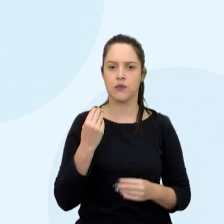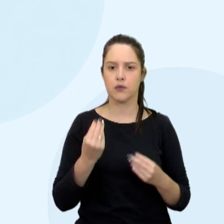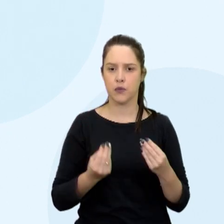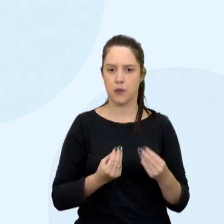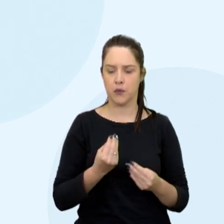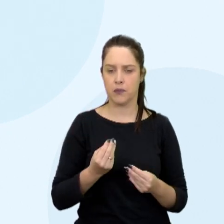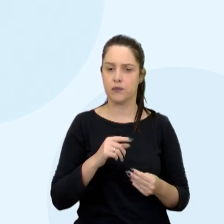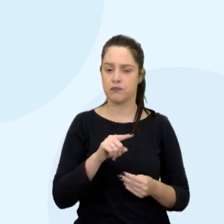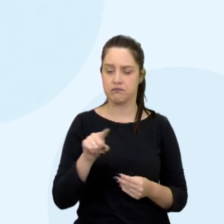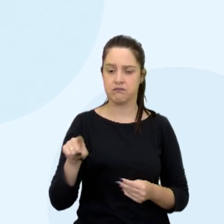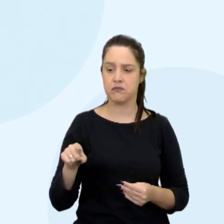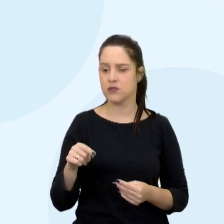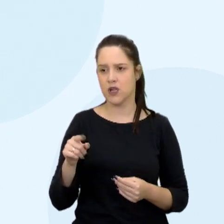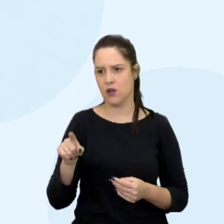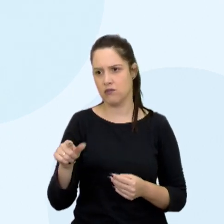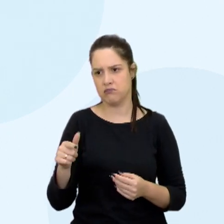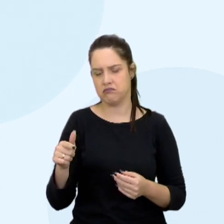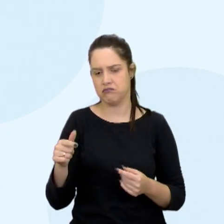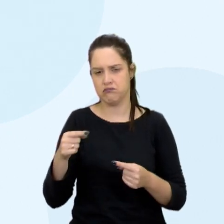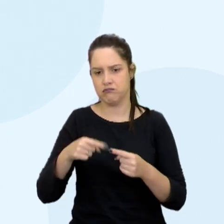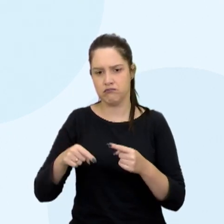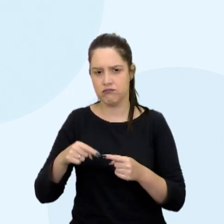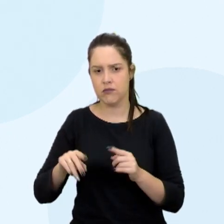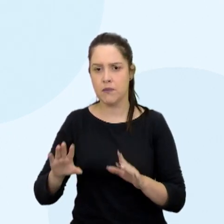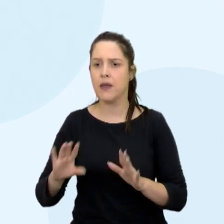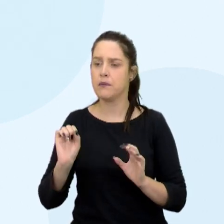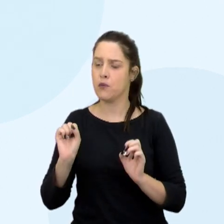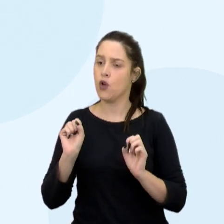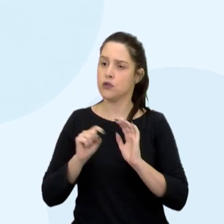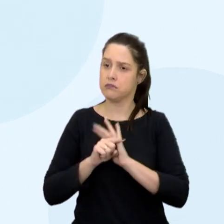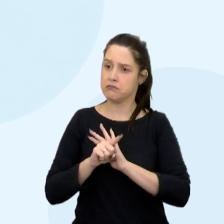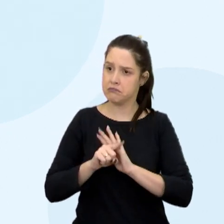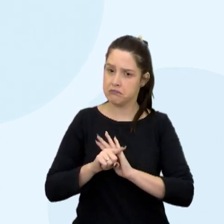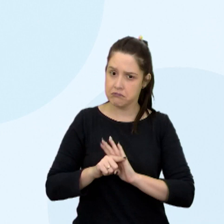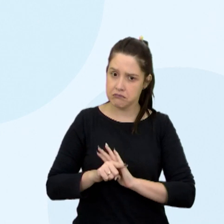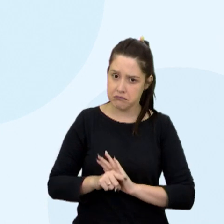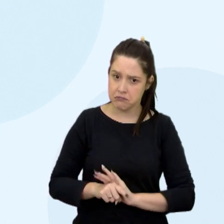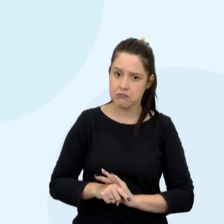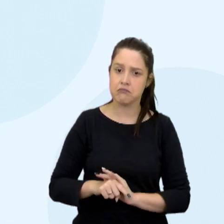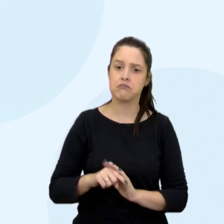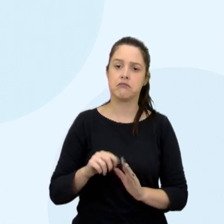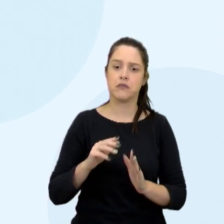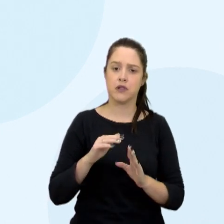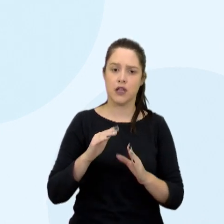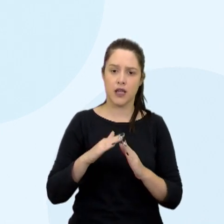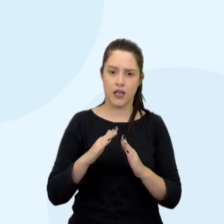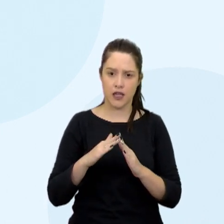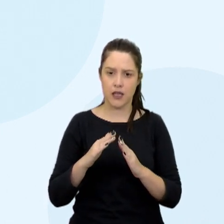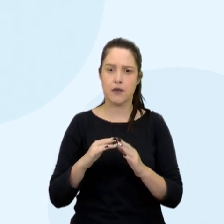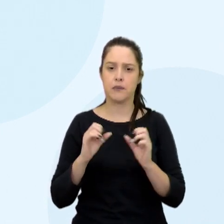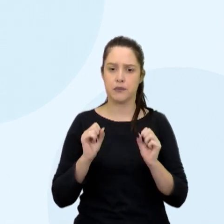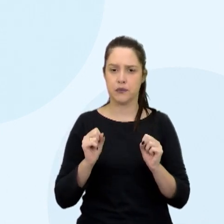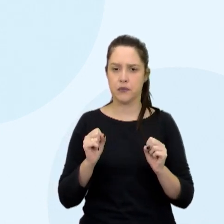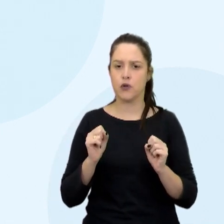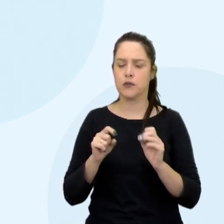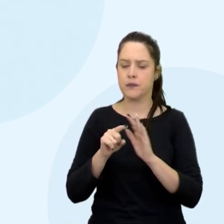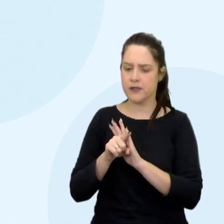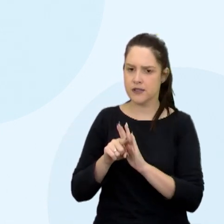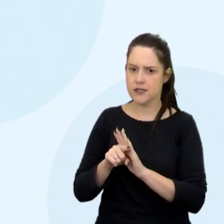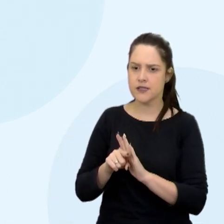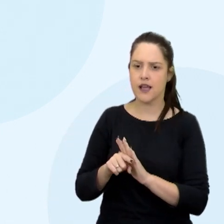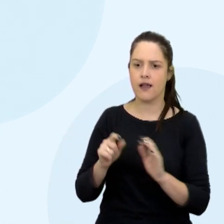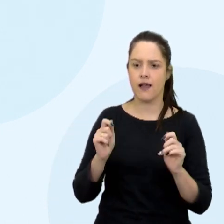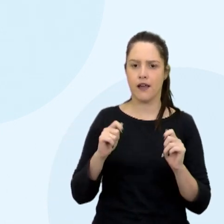é onde você, na sua casa, pode fazer alguma pesquisa, né, uma leitura de imagem, diversas aí, para começar a aumentar o seu